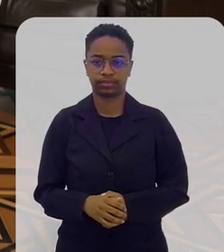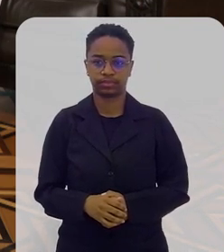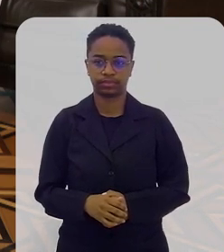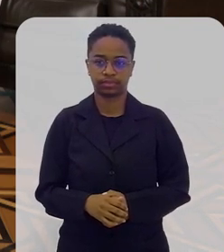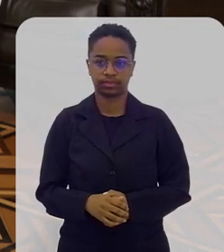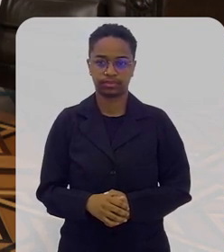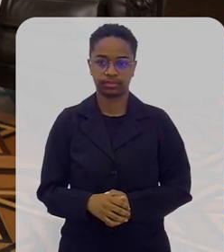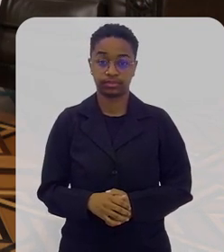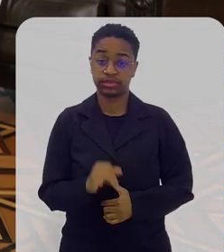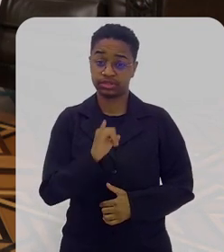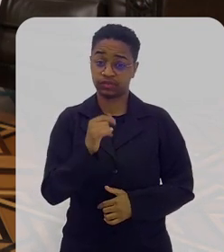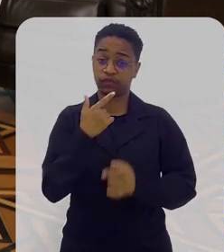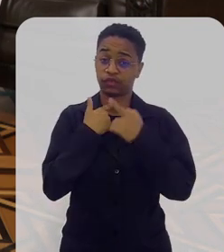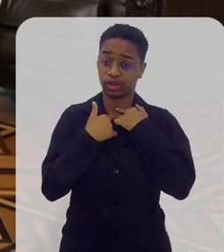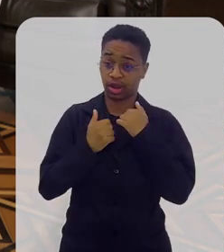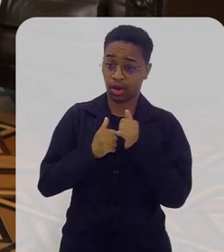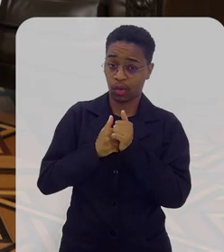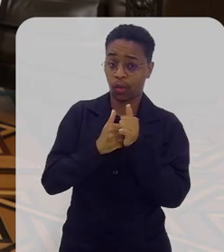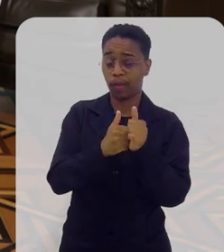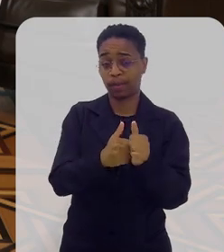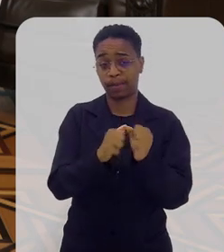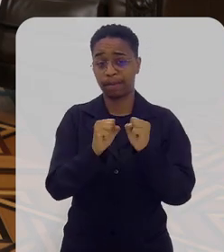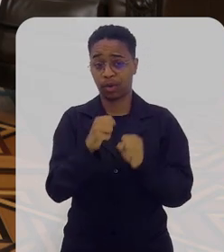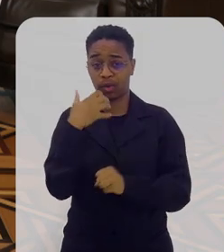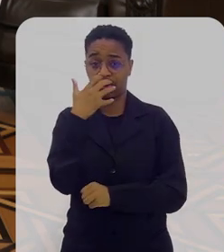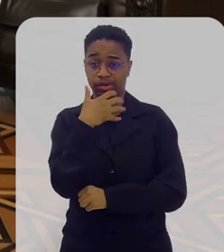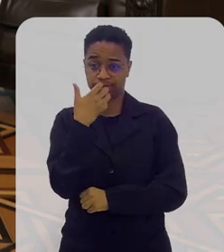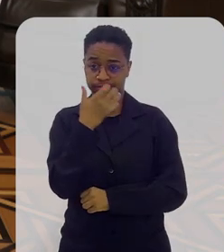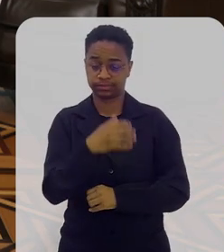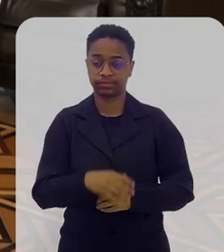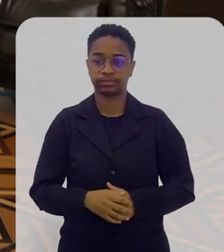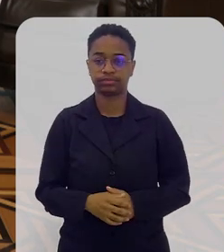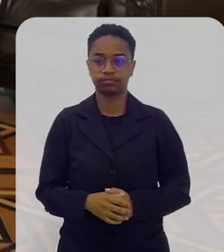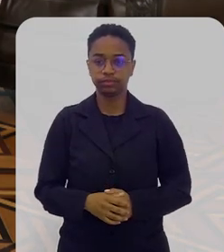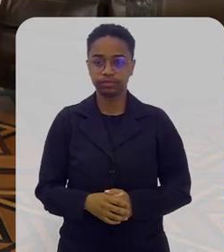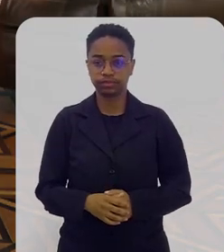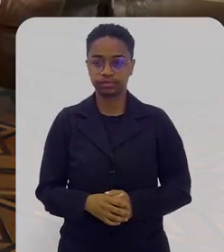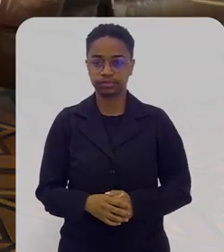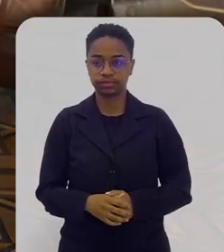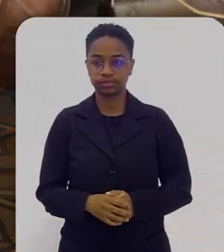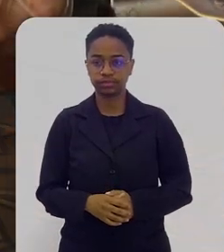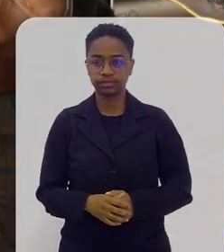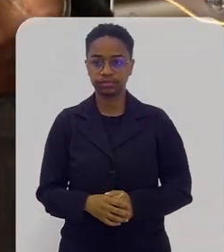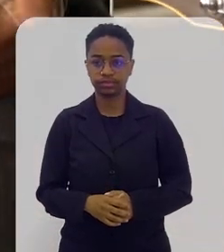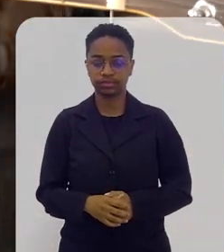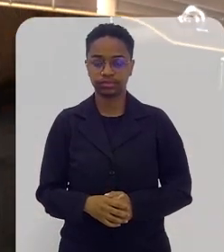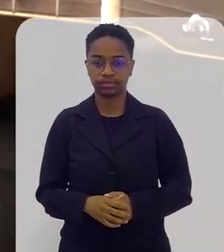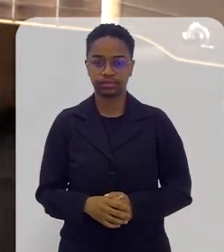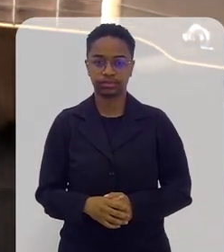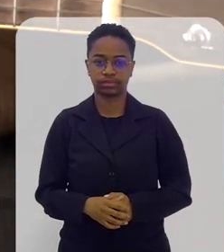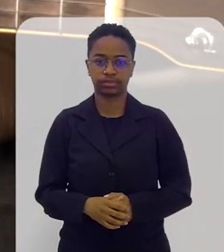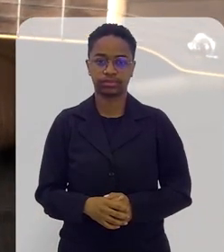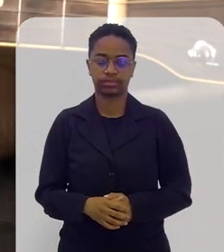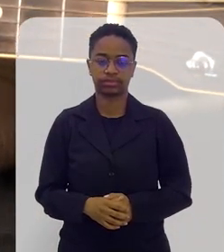Se quiser acompanhar ela, Jéssica, cai para dentro, viu? O programa é nosso.